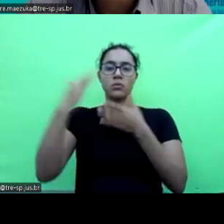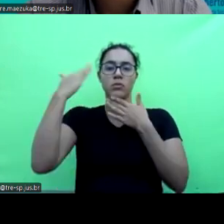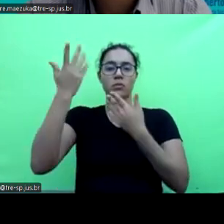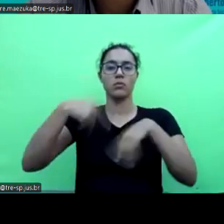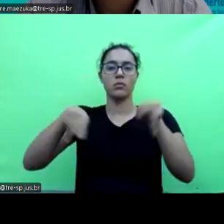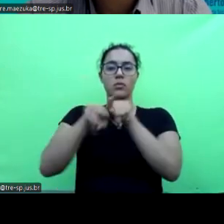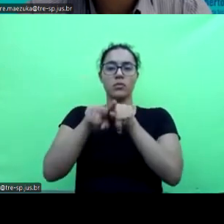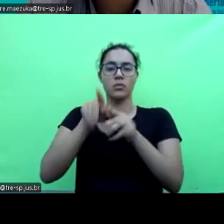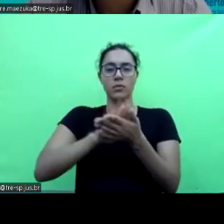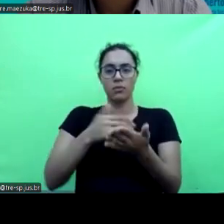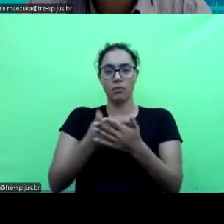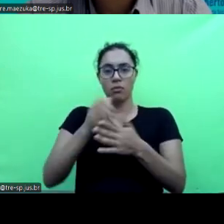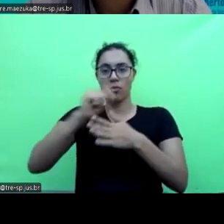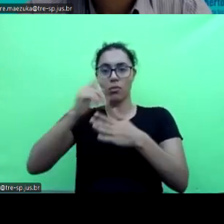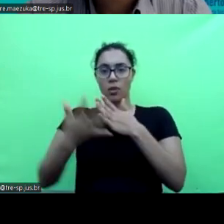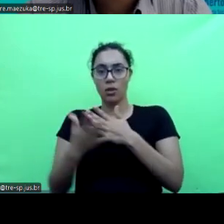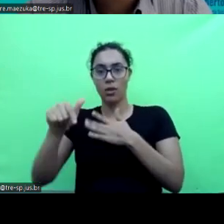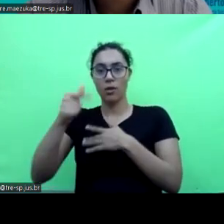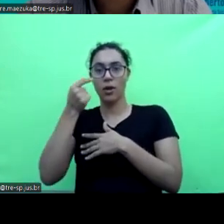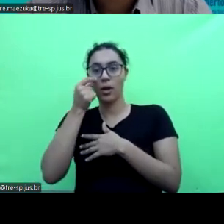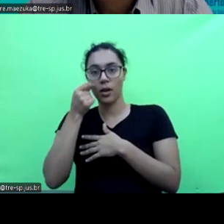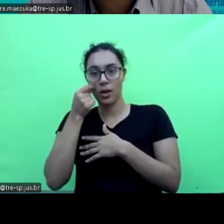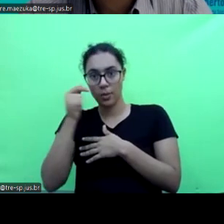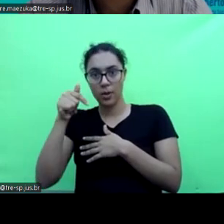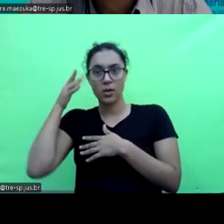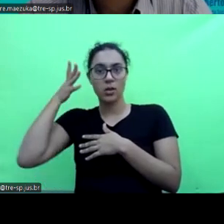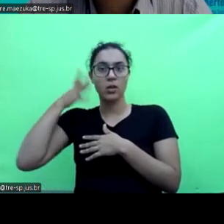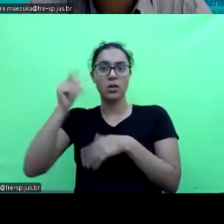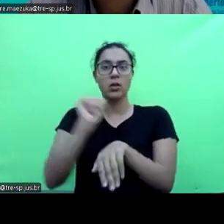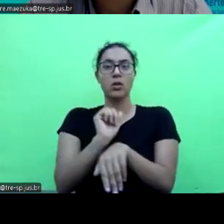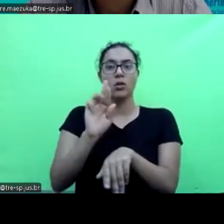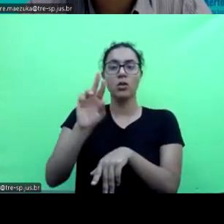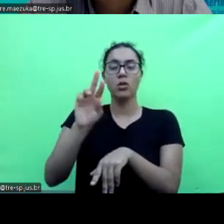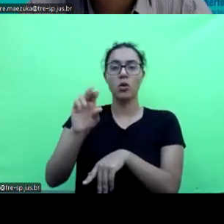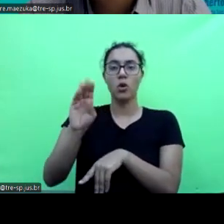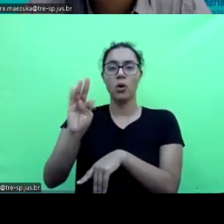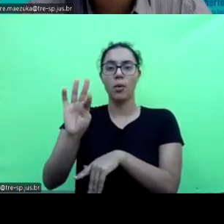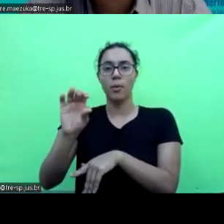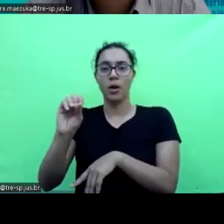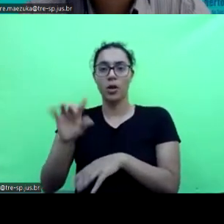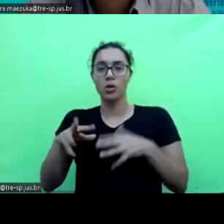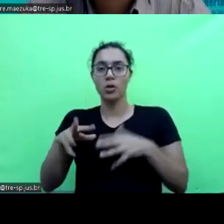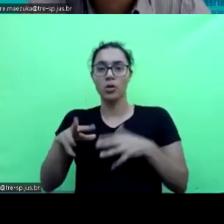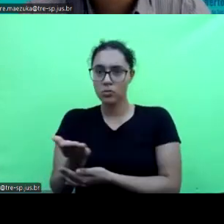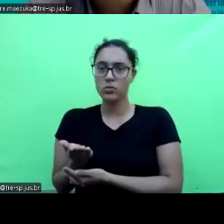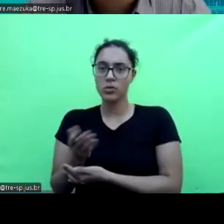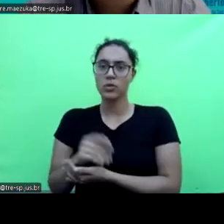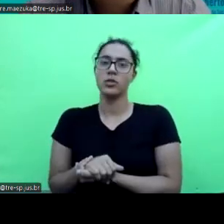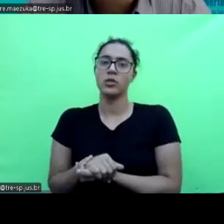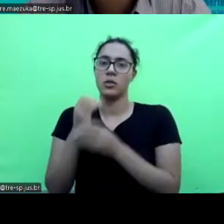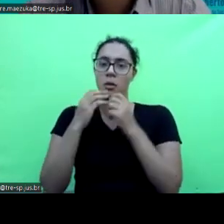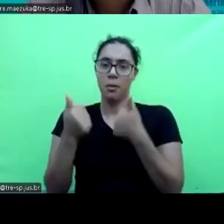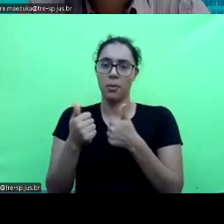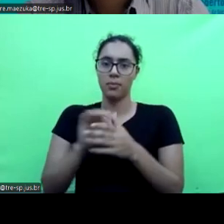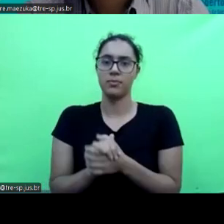de Libras que estão aqui conosco hoje. Tá? E, doutor Roberto, são todos seus. Muito bem.